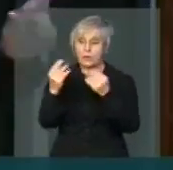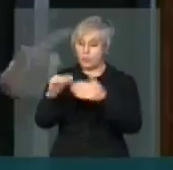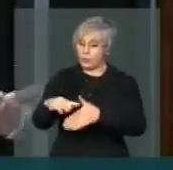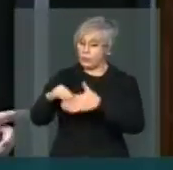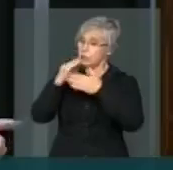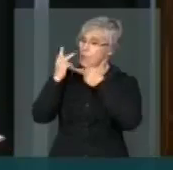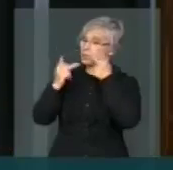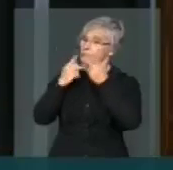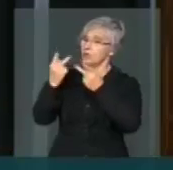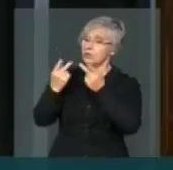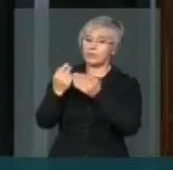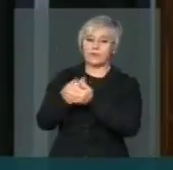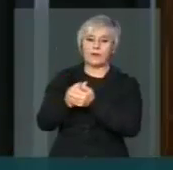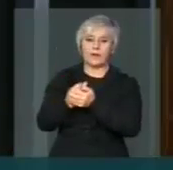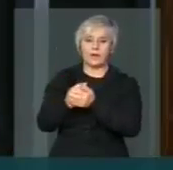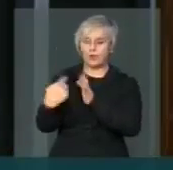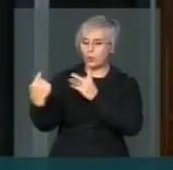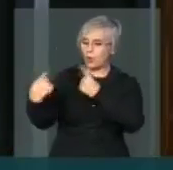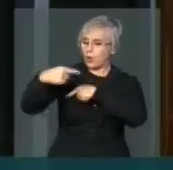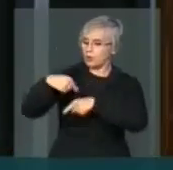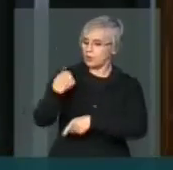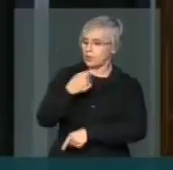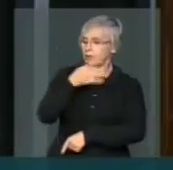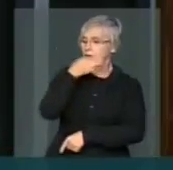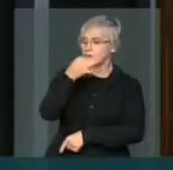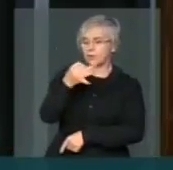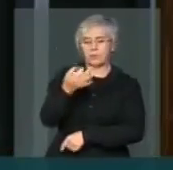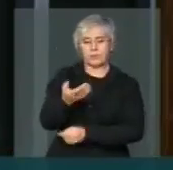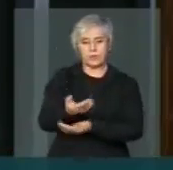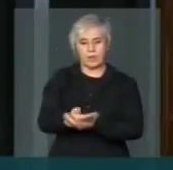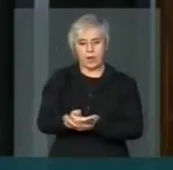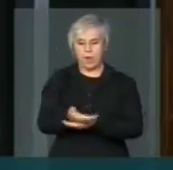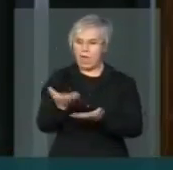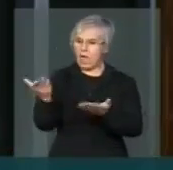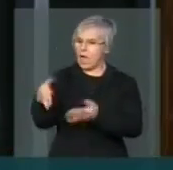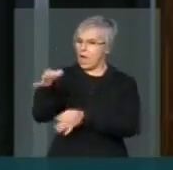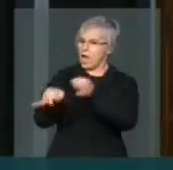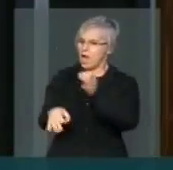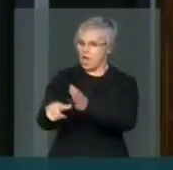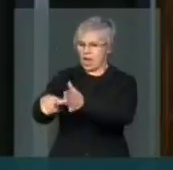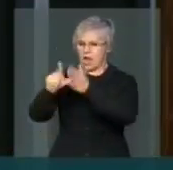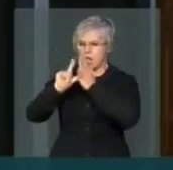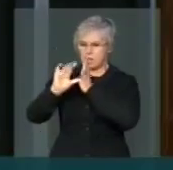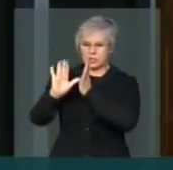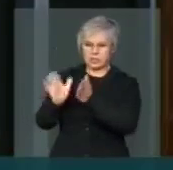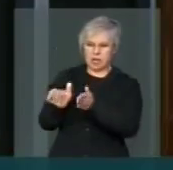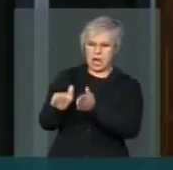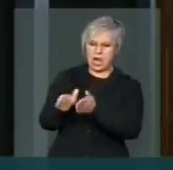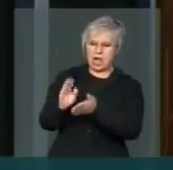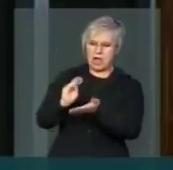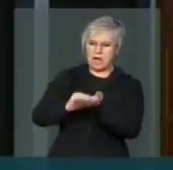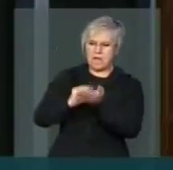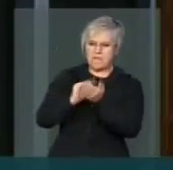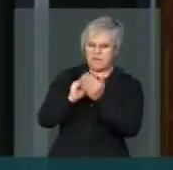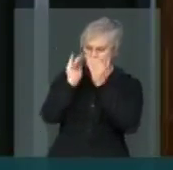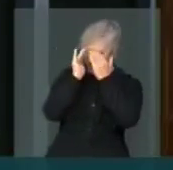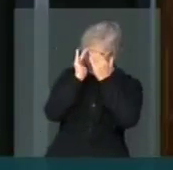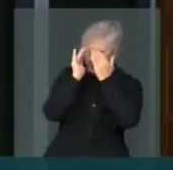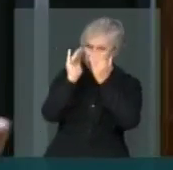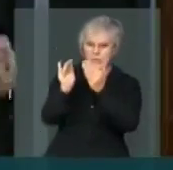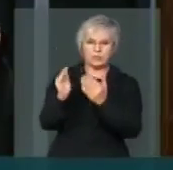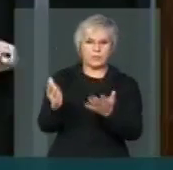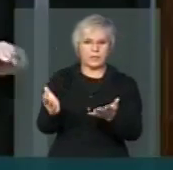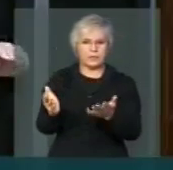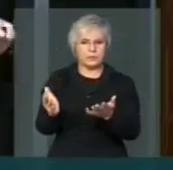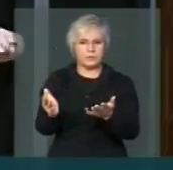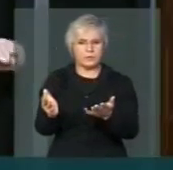disseram, contestando a nossa posição, que isso era julgamento prévio, que era desrespeitar o princípio da presunção de